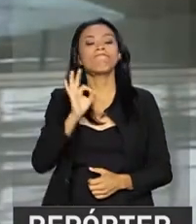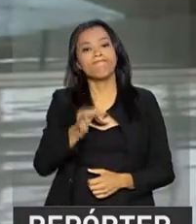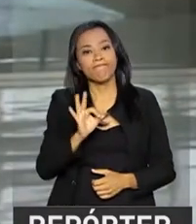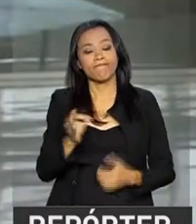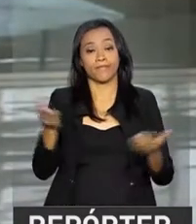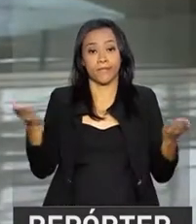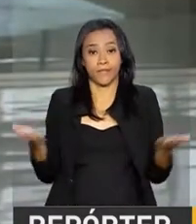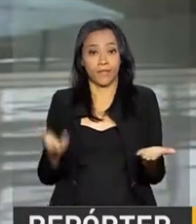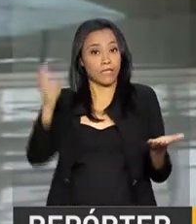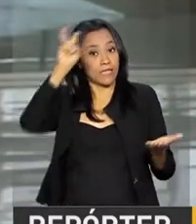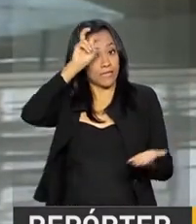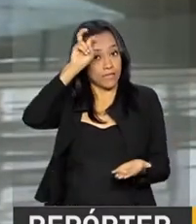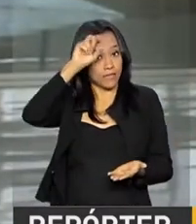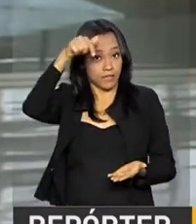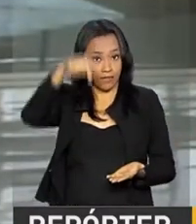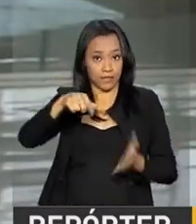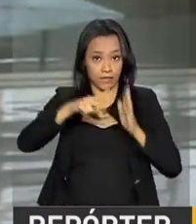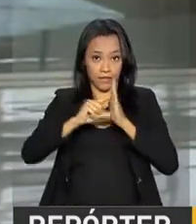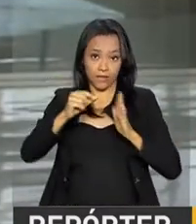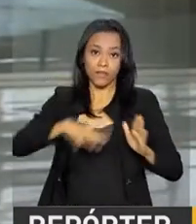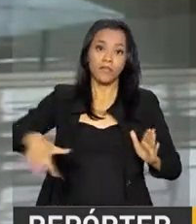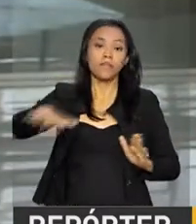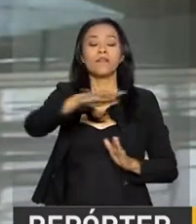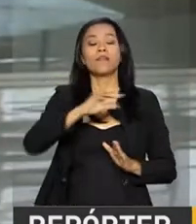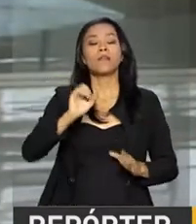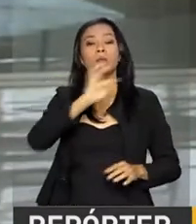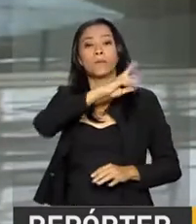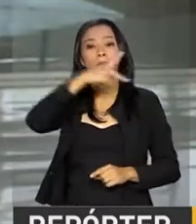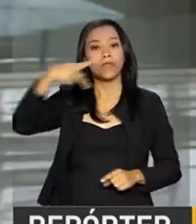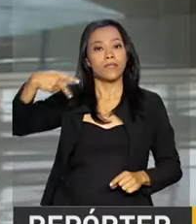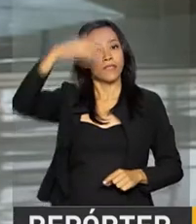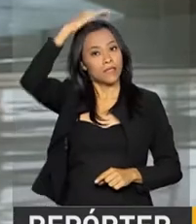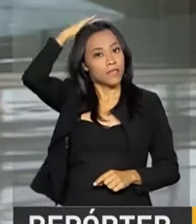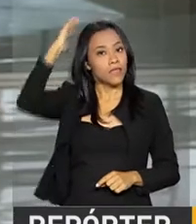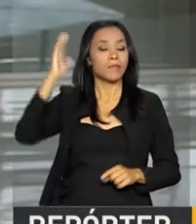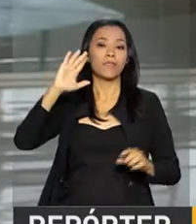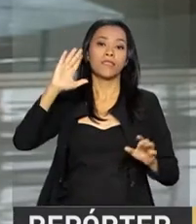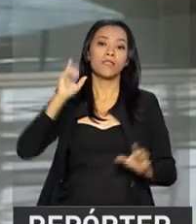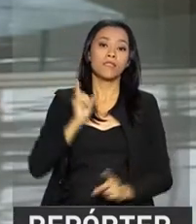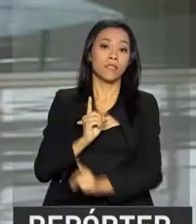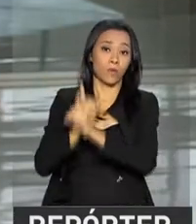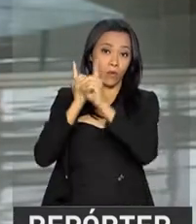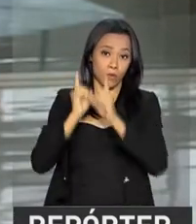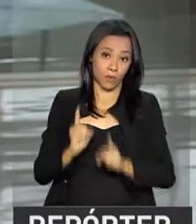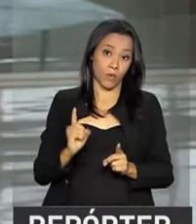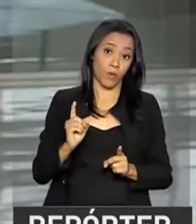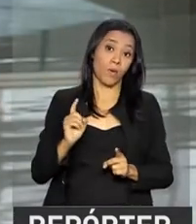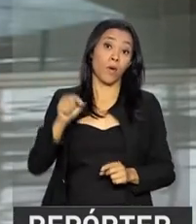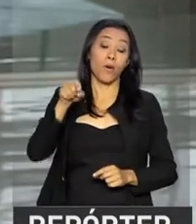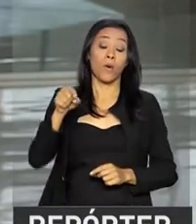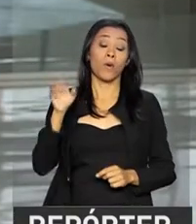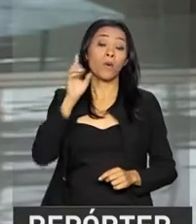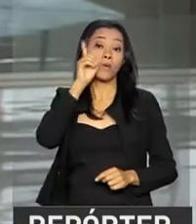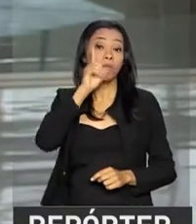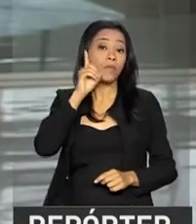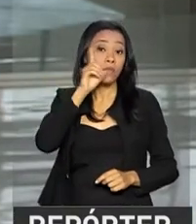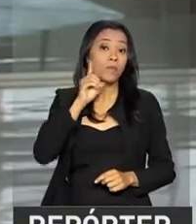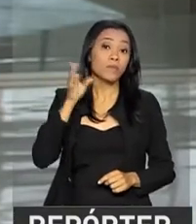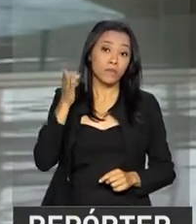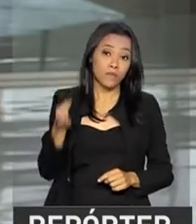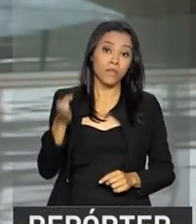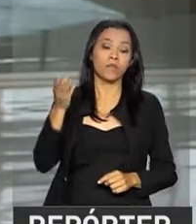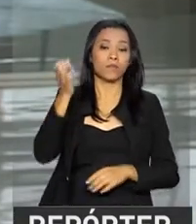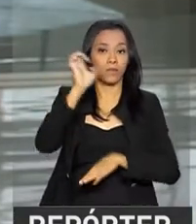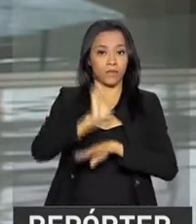quinta feira aqui no palácio do planalto o presidente michel temer se encontrou com o deputado celso russomanno do prb de